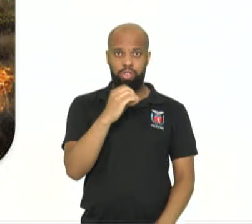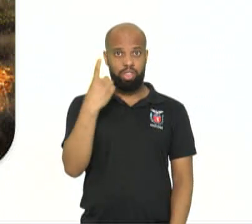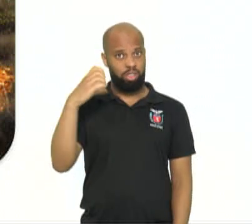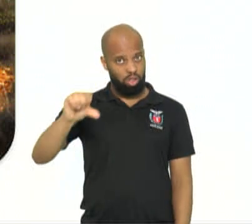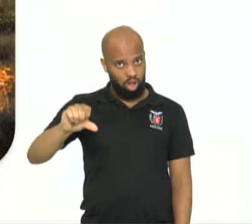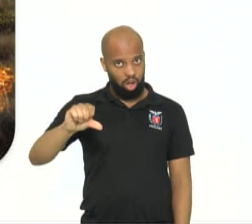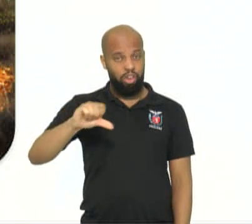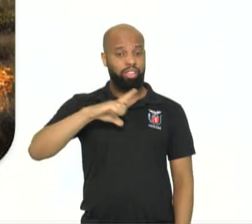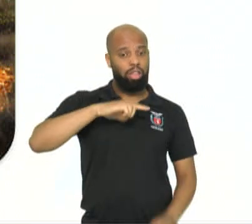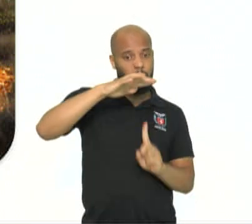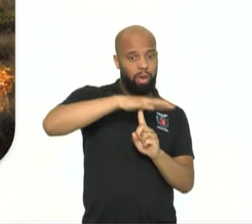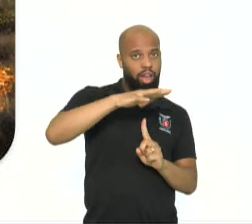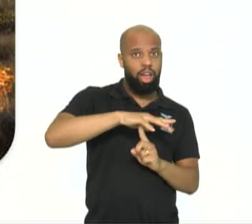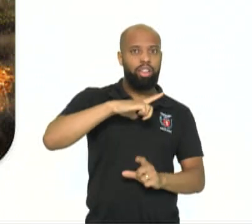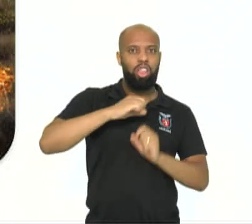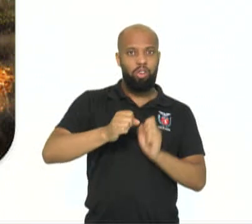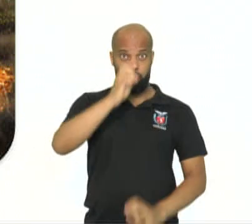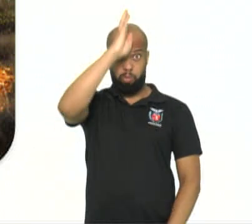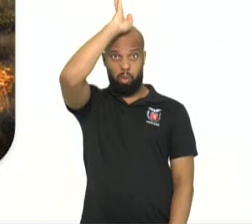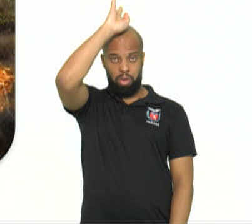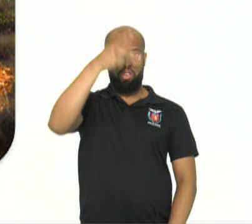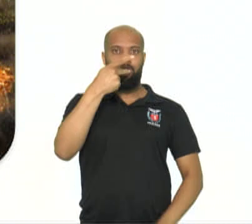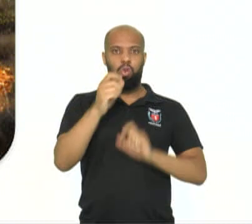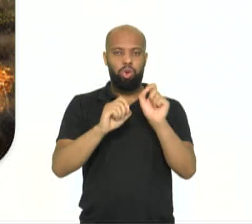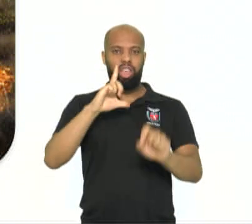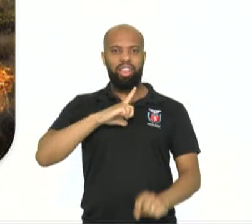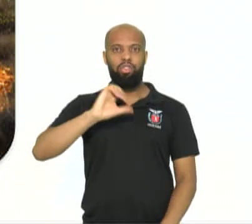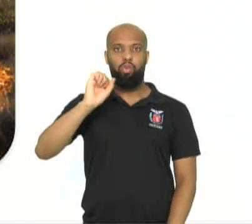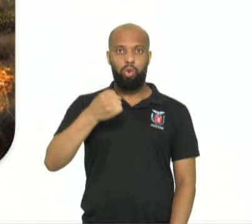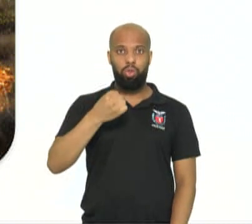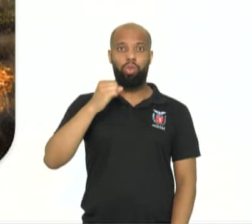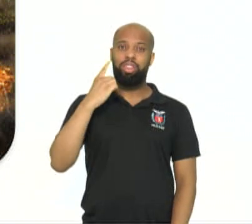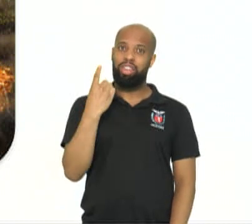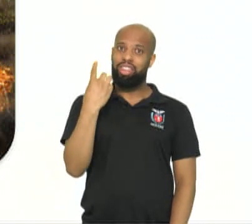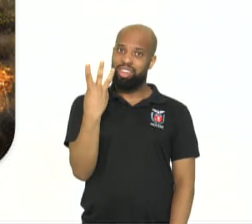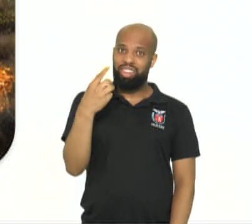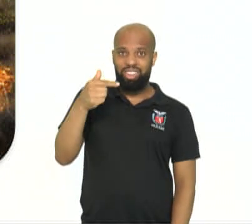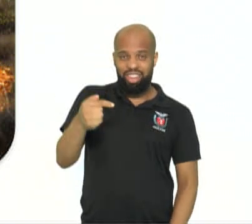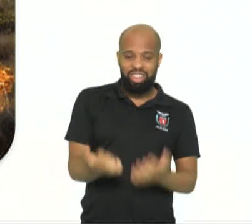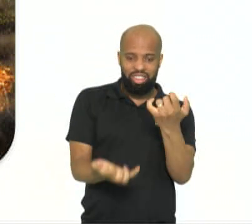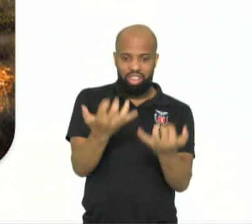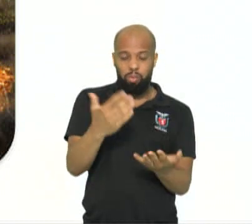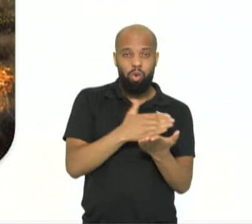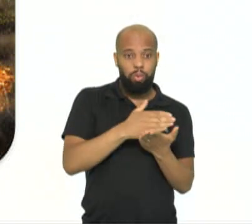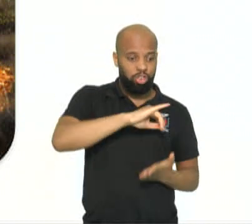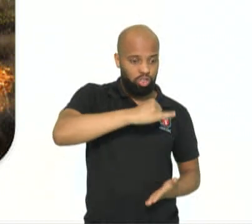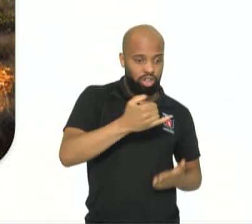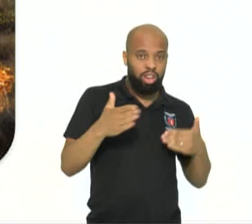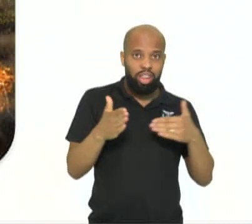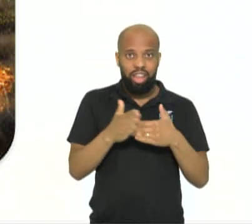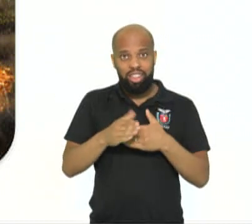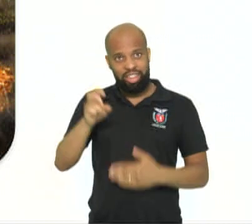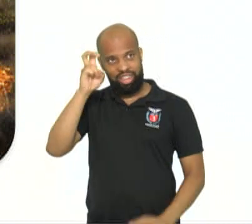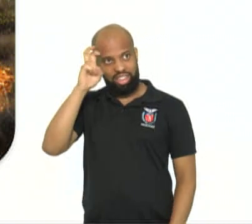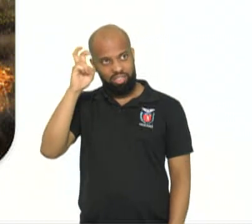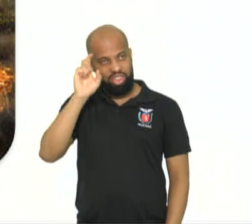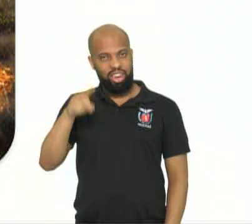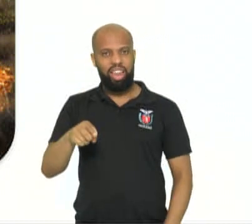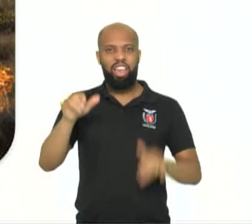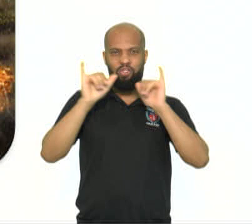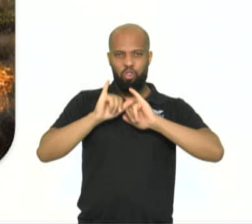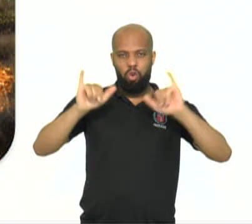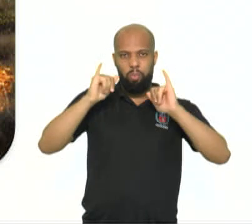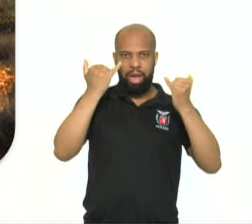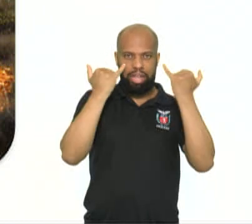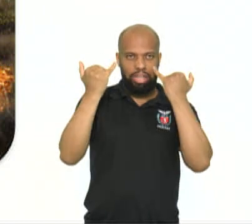2019. No Paraná, segundo o Corpo de Bombeiros, foram 8.137 queimadas do início de janeiro até quinta-feira. No caso, essa reportagem